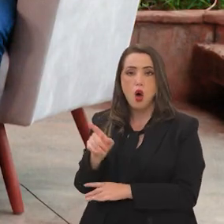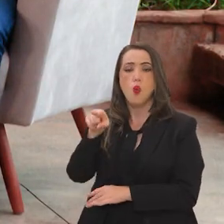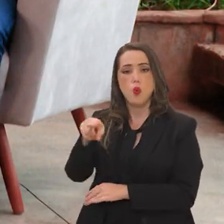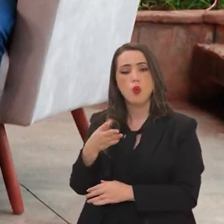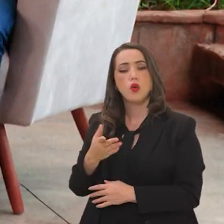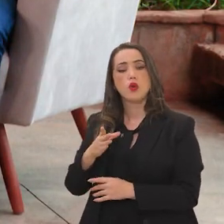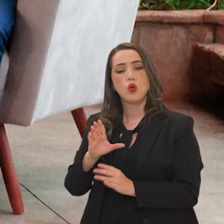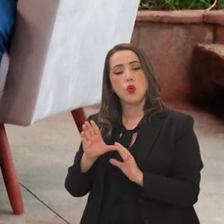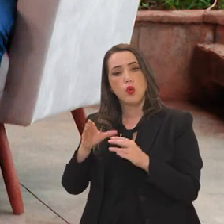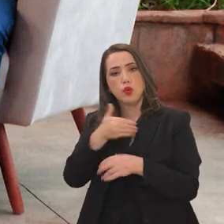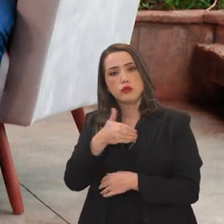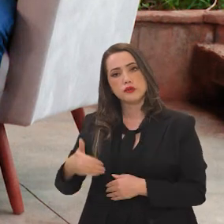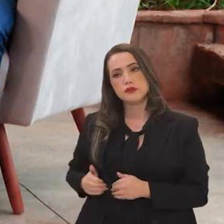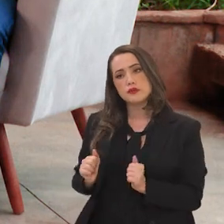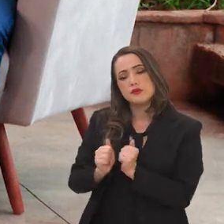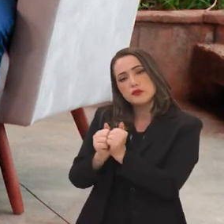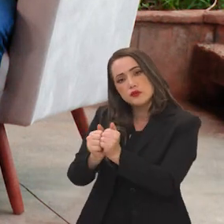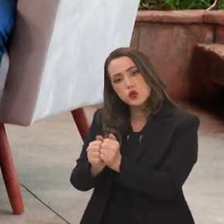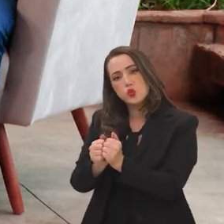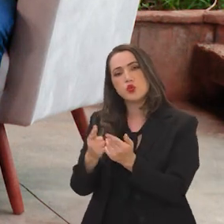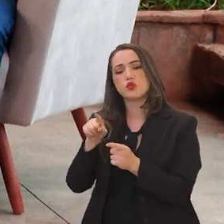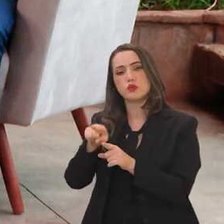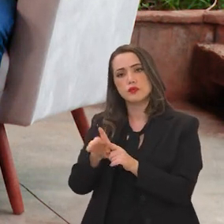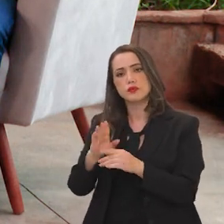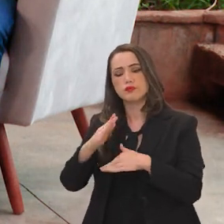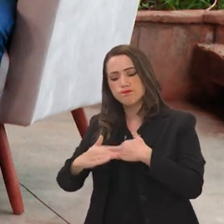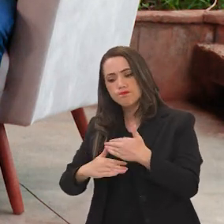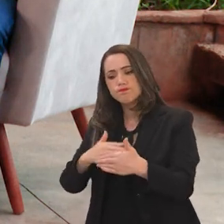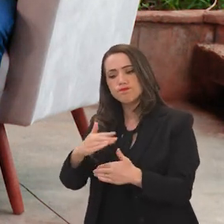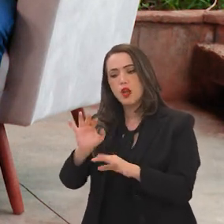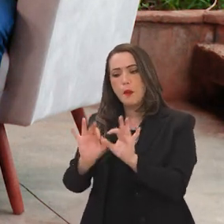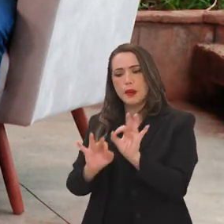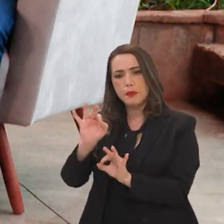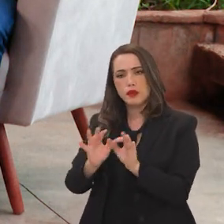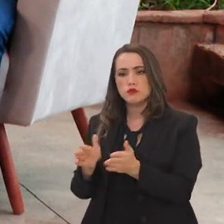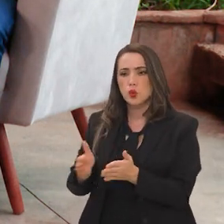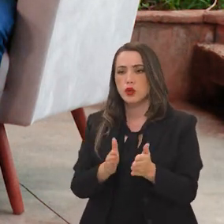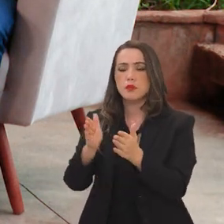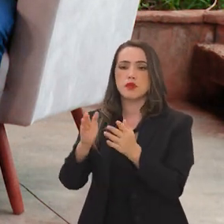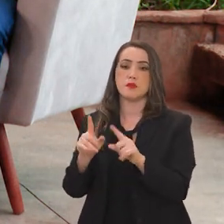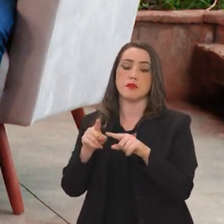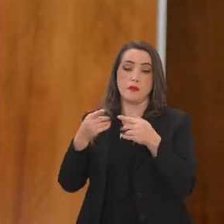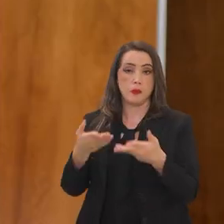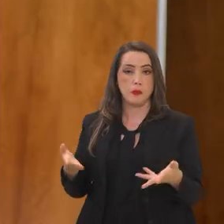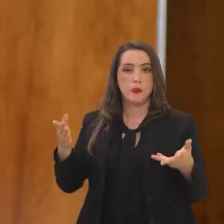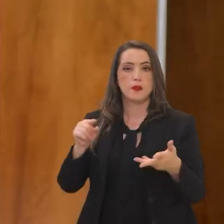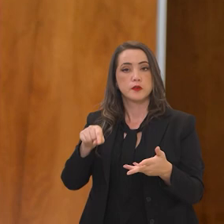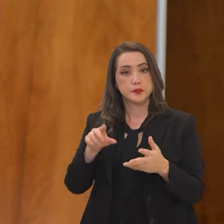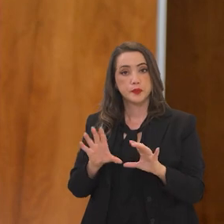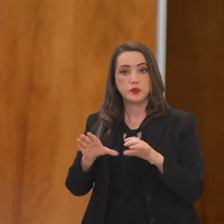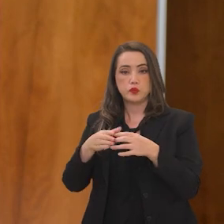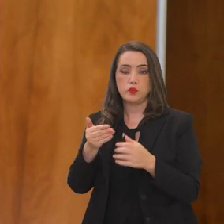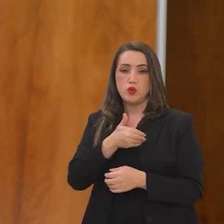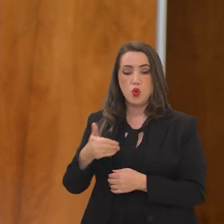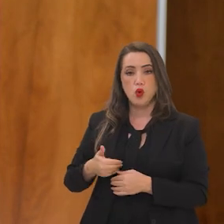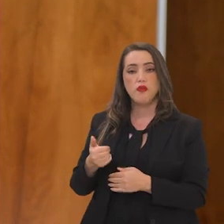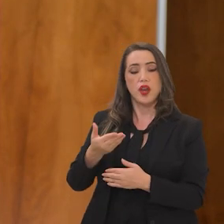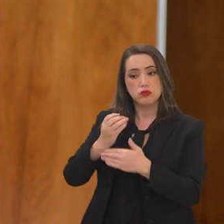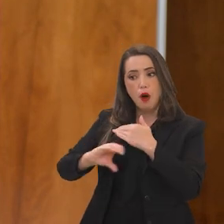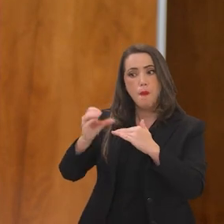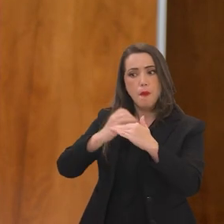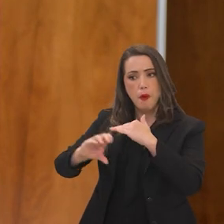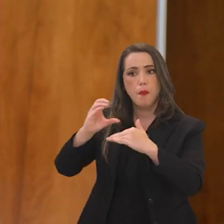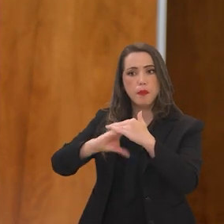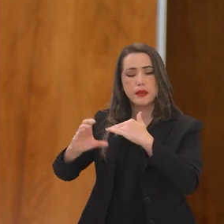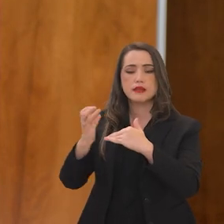a gente fala sempre o setor público ele pavimento o caminho né então são países onde o setor público continua fazendo investimento massivo